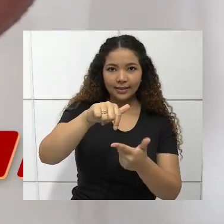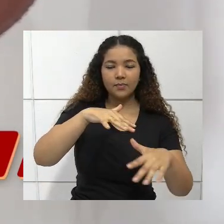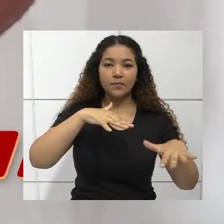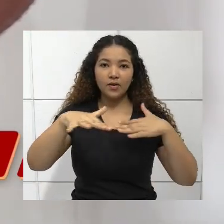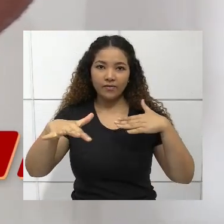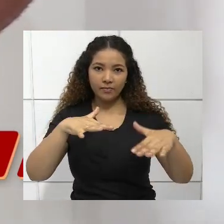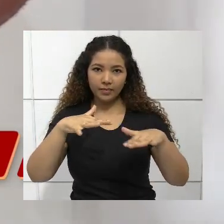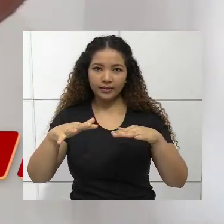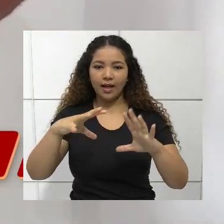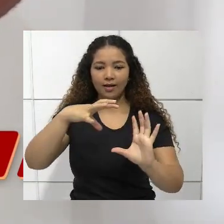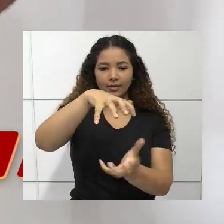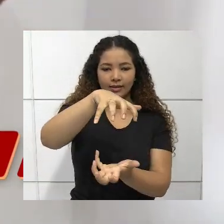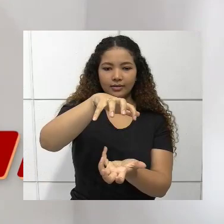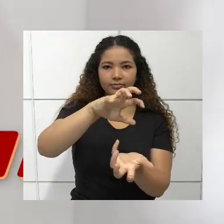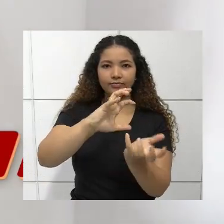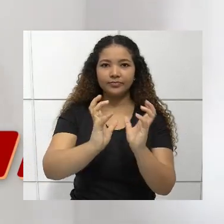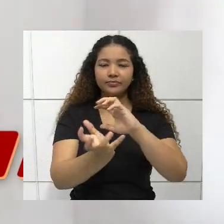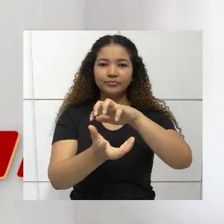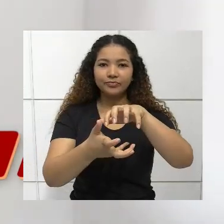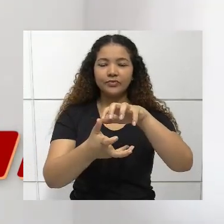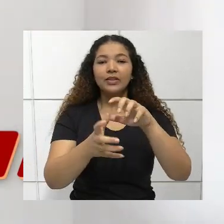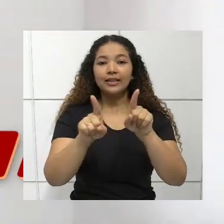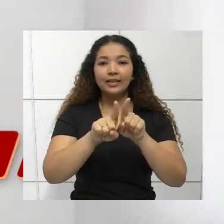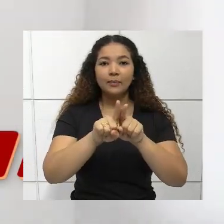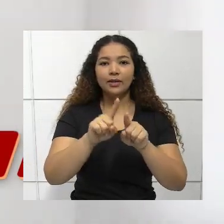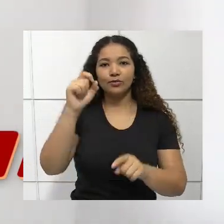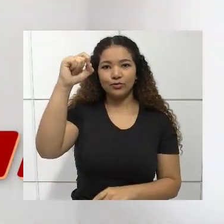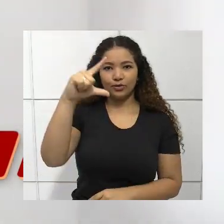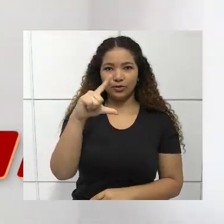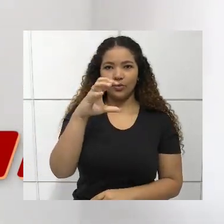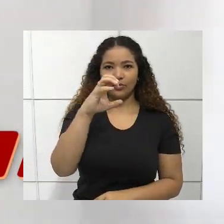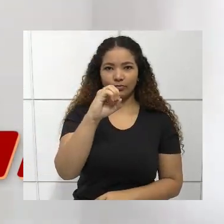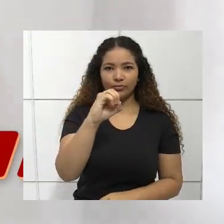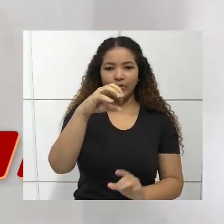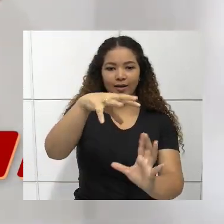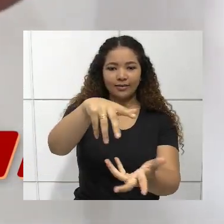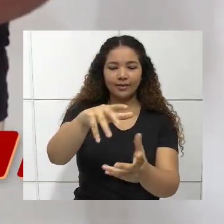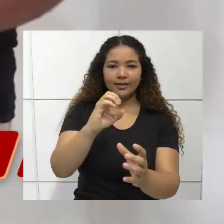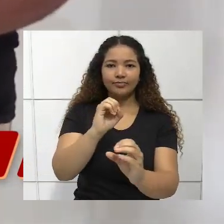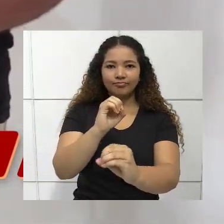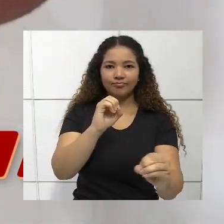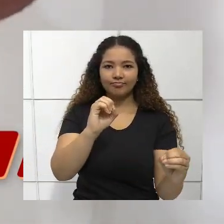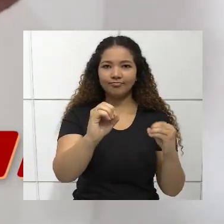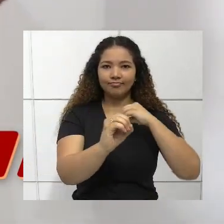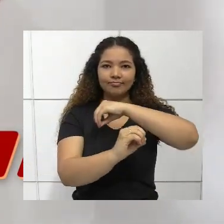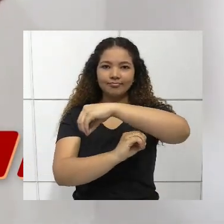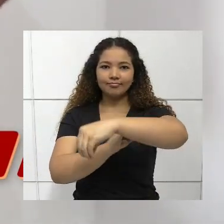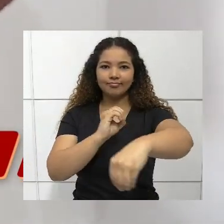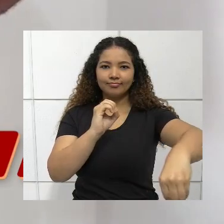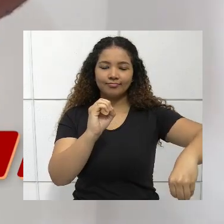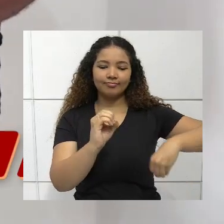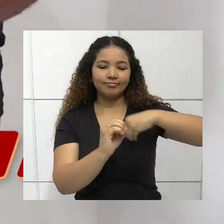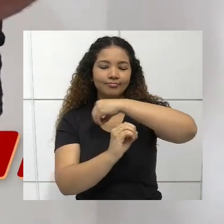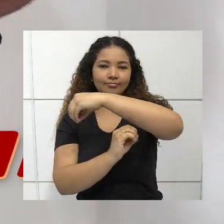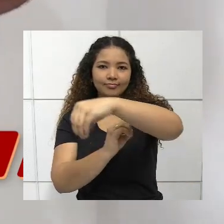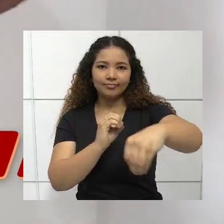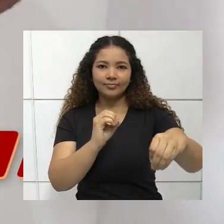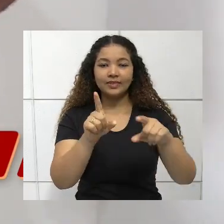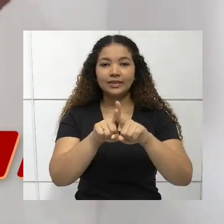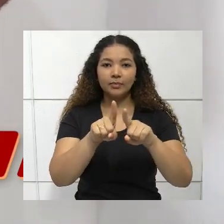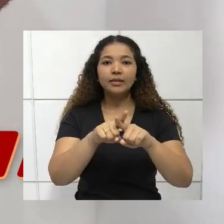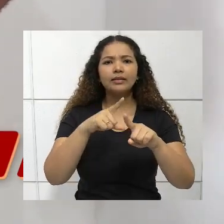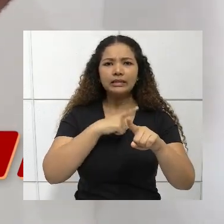que a Terra gira em torno do Sol. Esse movimento, né? E o movimento de rotação é o movimento o qual a Terra gira em